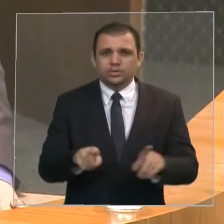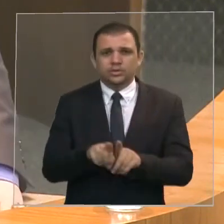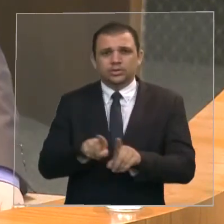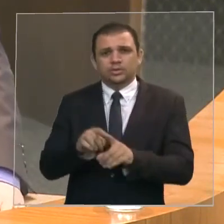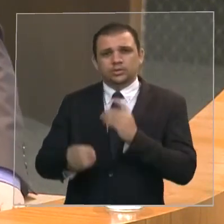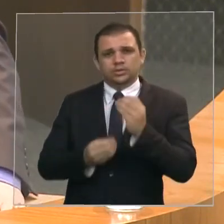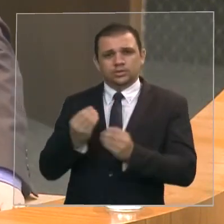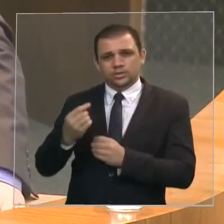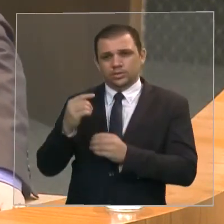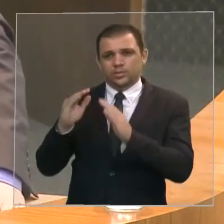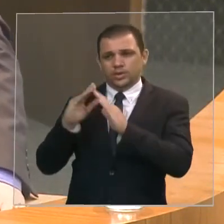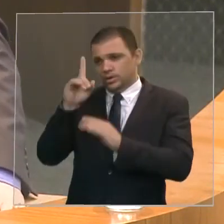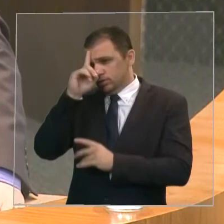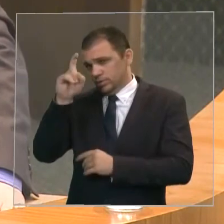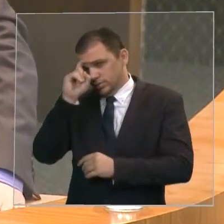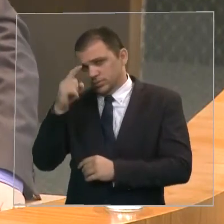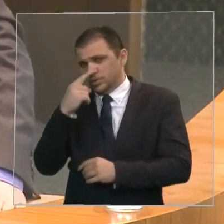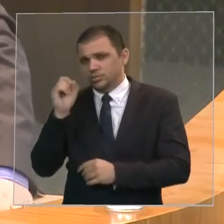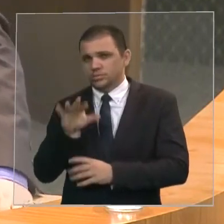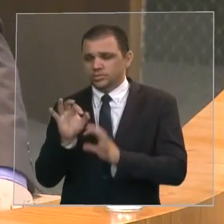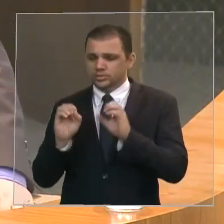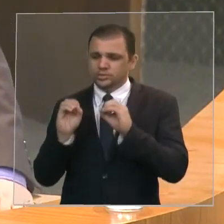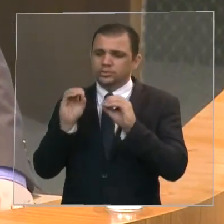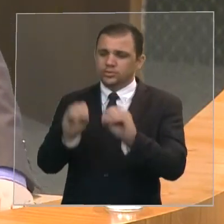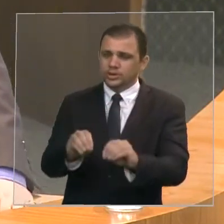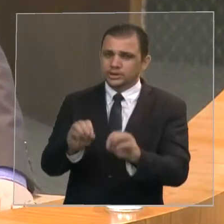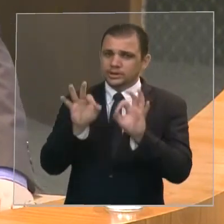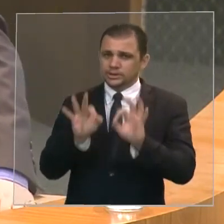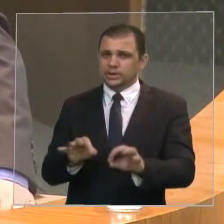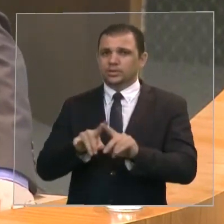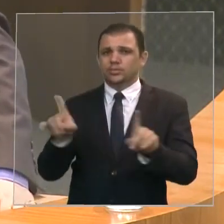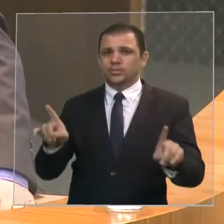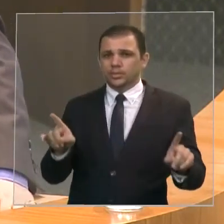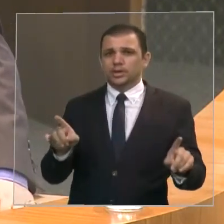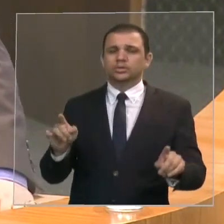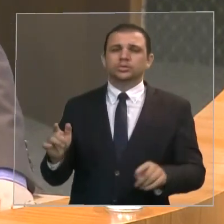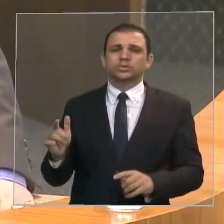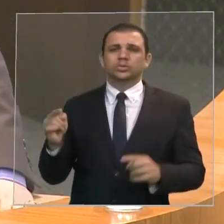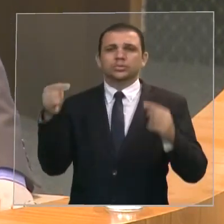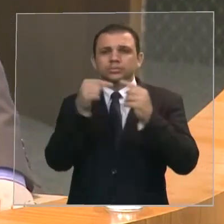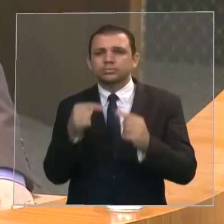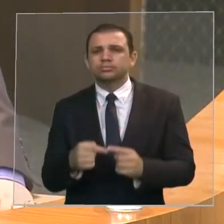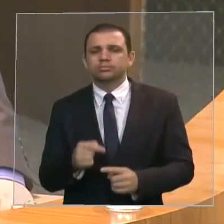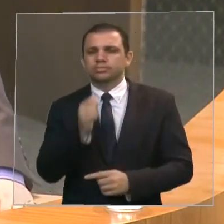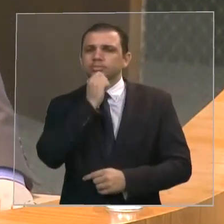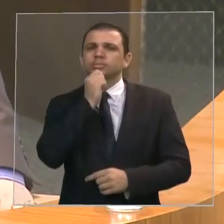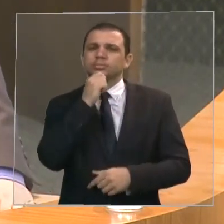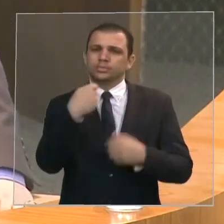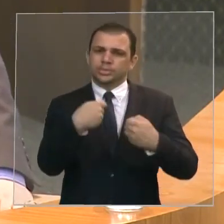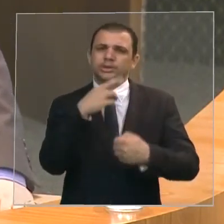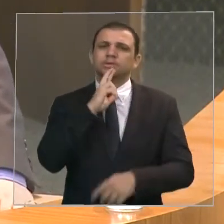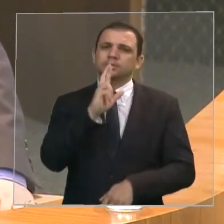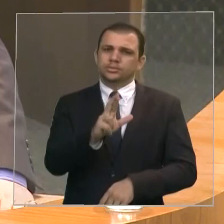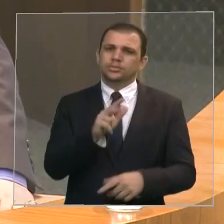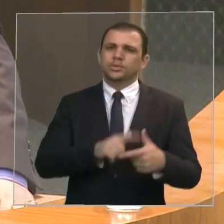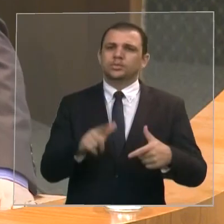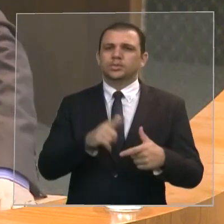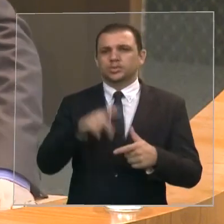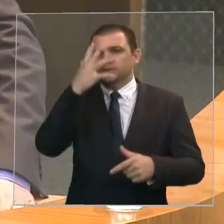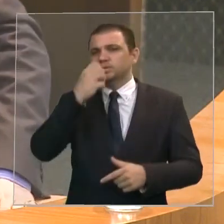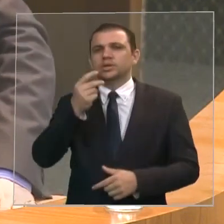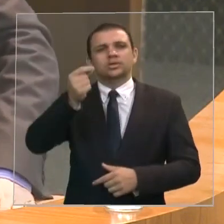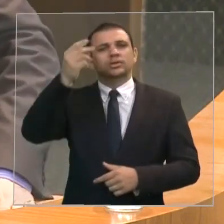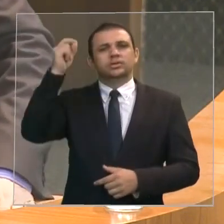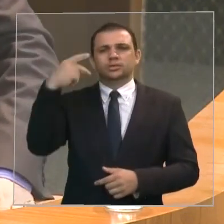Mas, de forma efetiva, ainda não acontece a contento. Então, nós precisamos resolver uma problemática séria e antiga no estado do